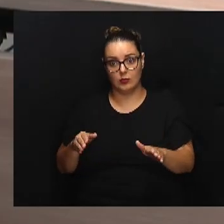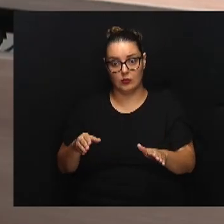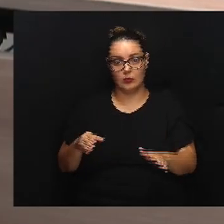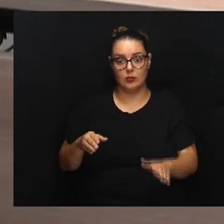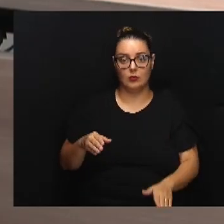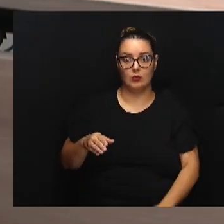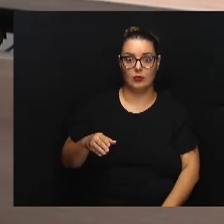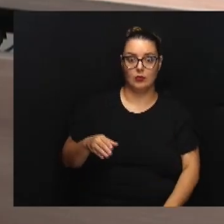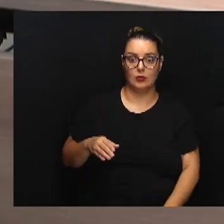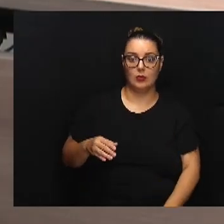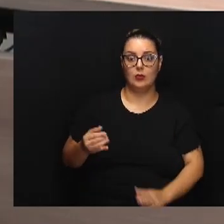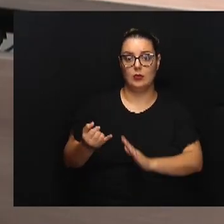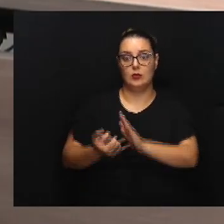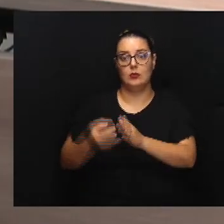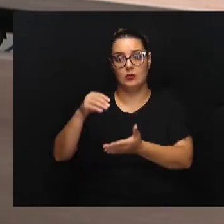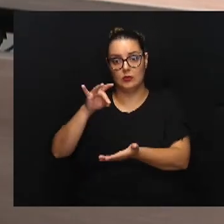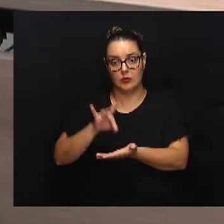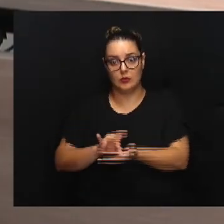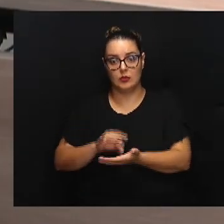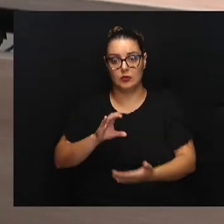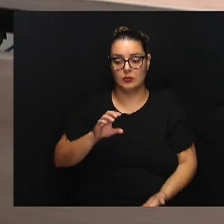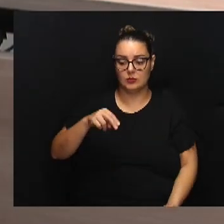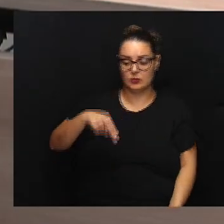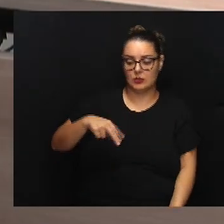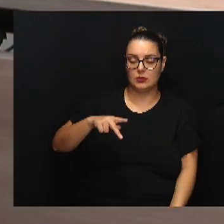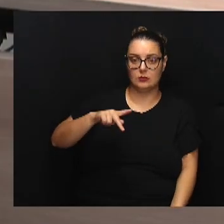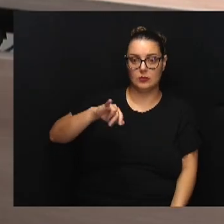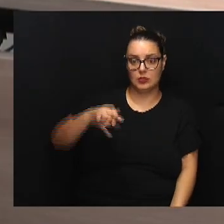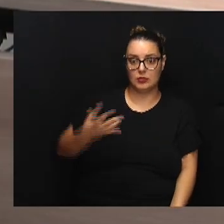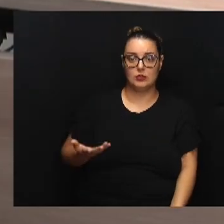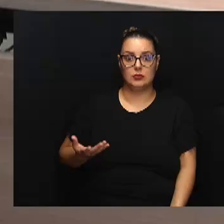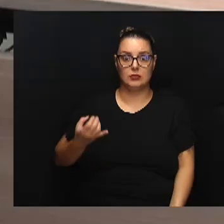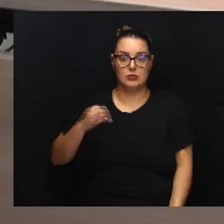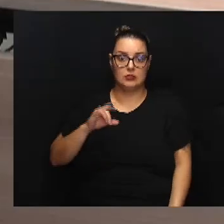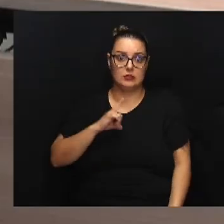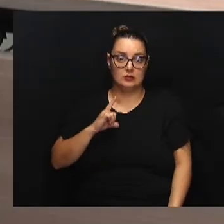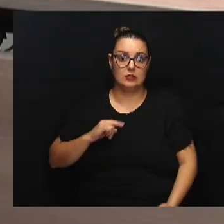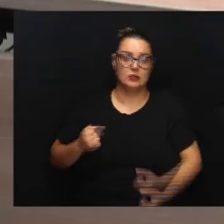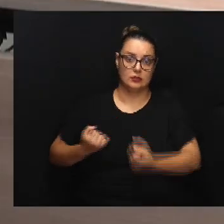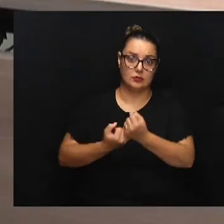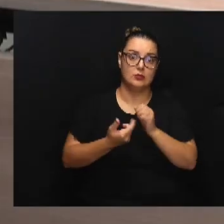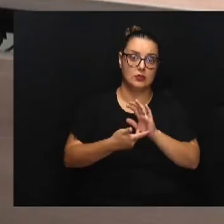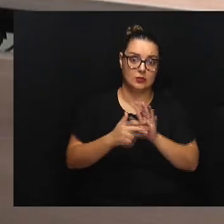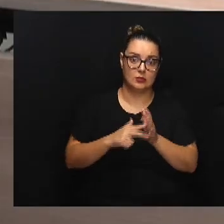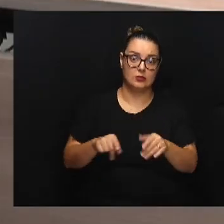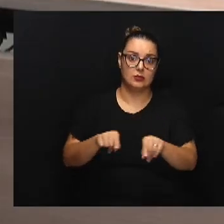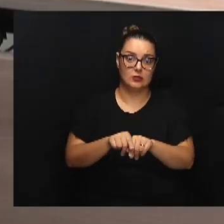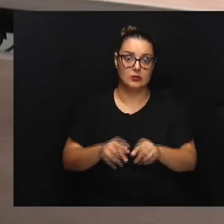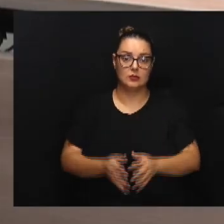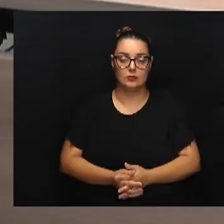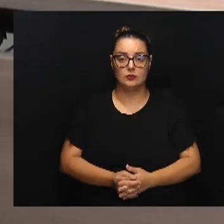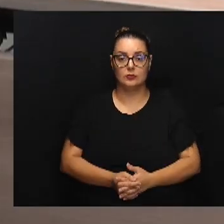se institucionalizarem, abrirem CNPJ, e se vai ter algum apoio nesse sentido também?